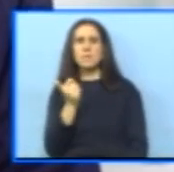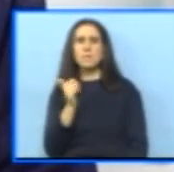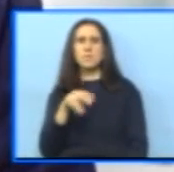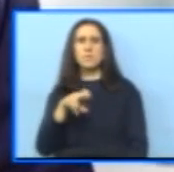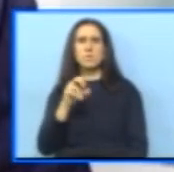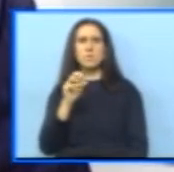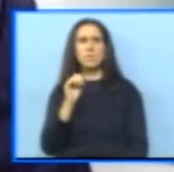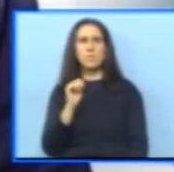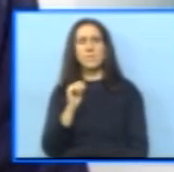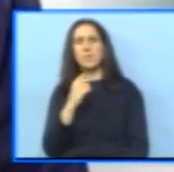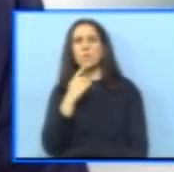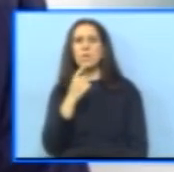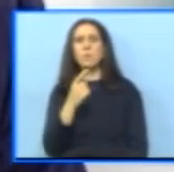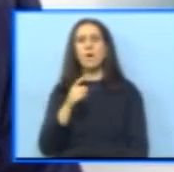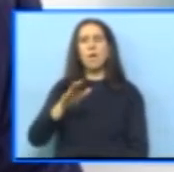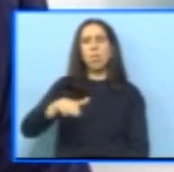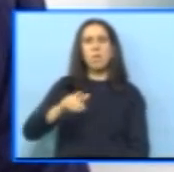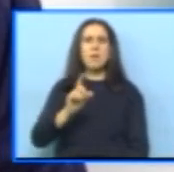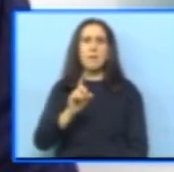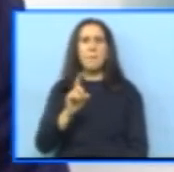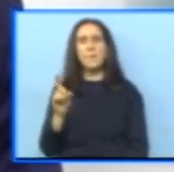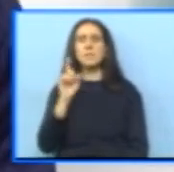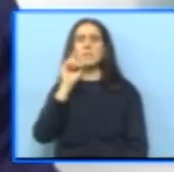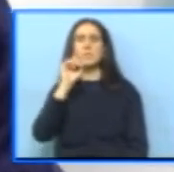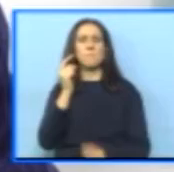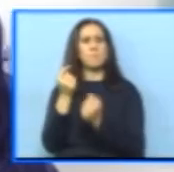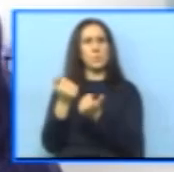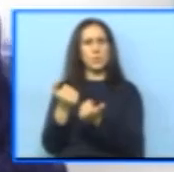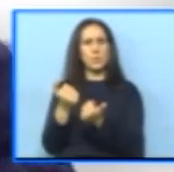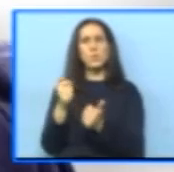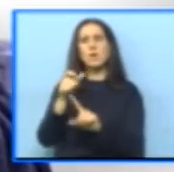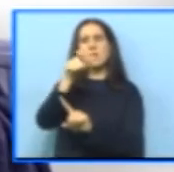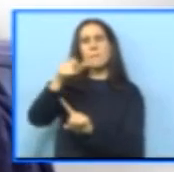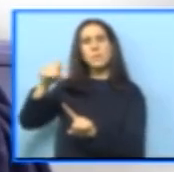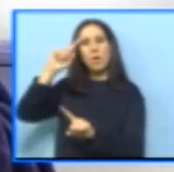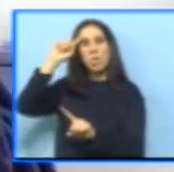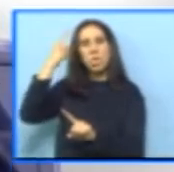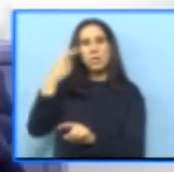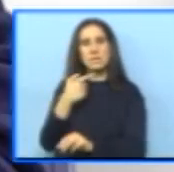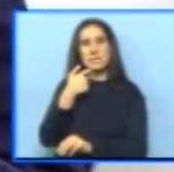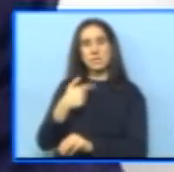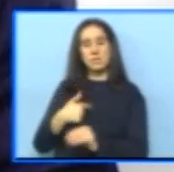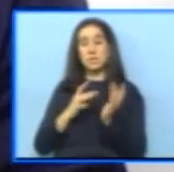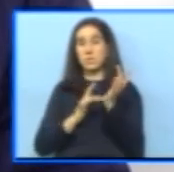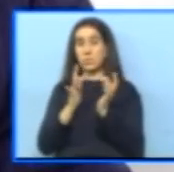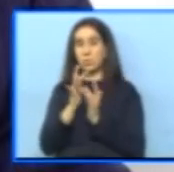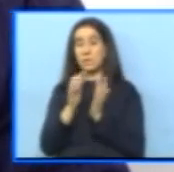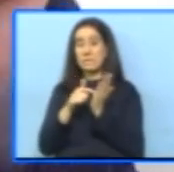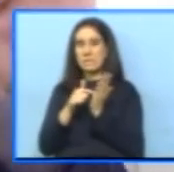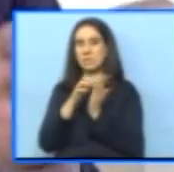eu não diria desconsideração, mas davam muito pouca importância à mensagem dos profetas. E Jesus inclui lá essa